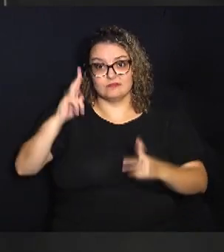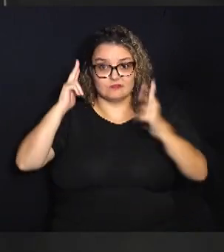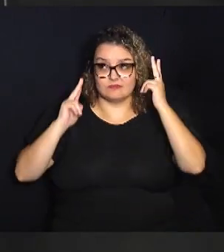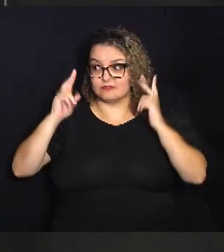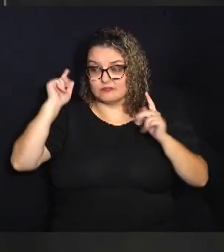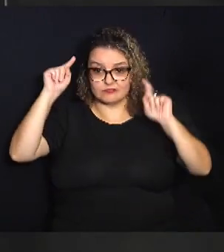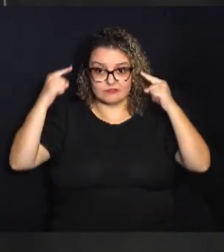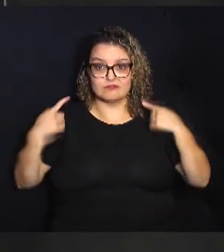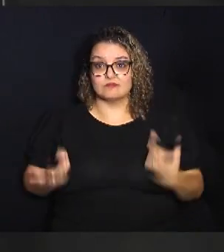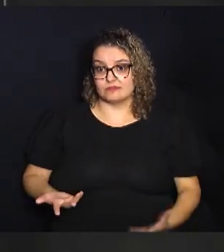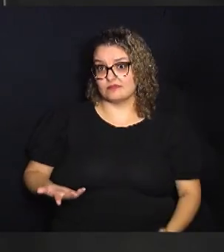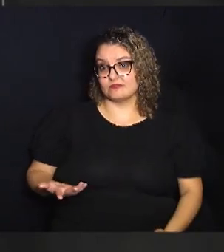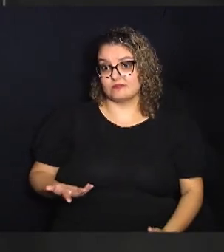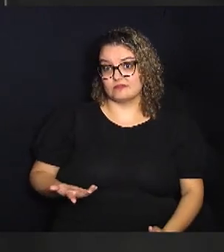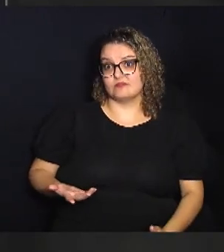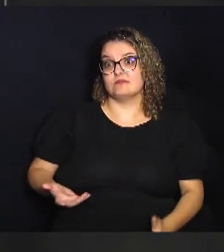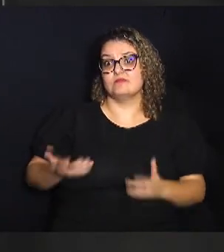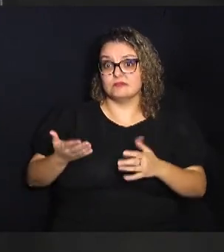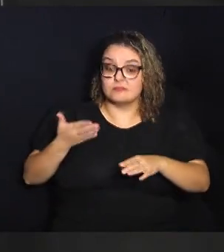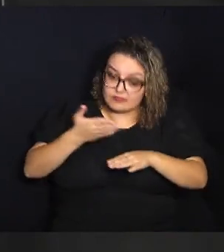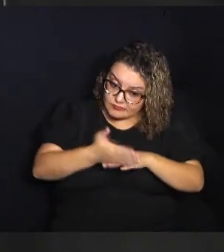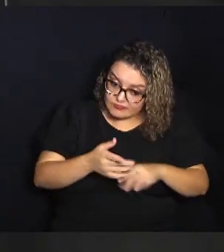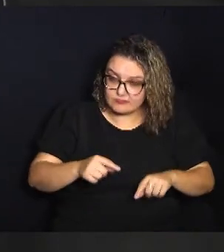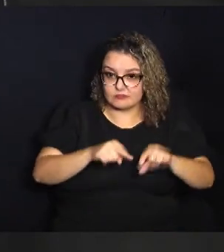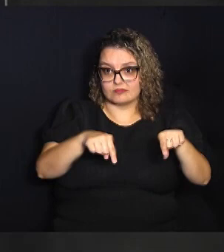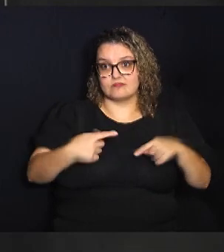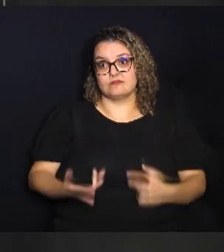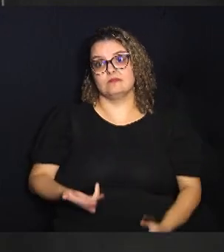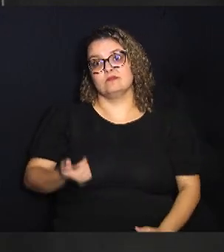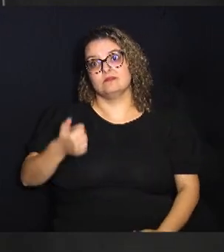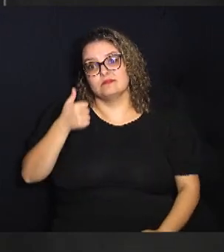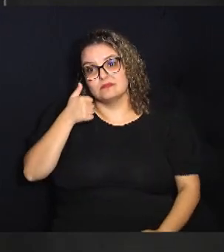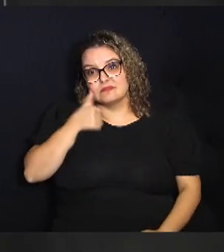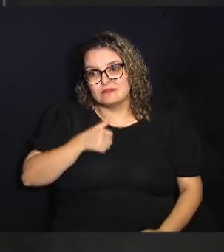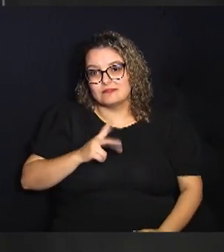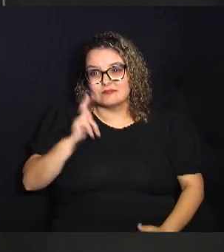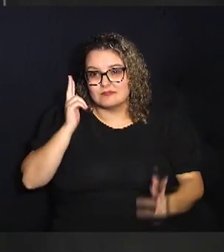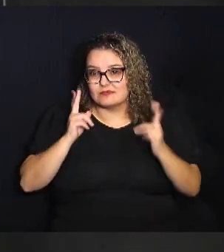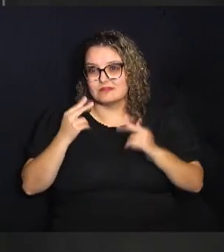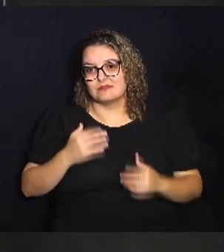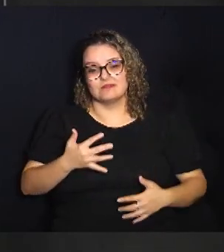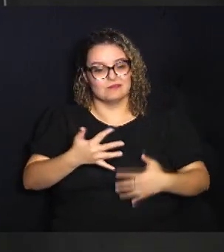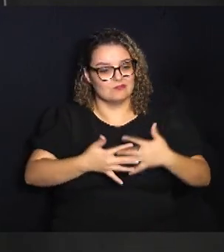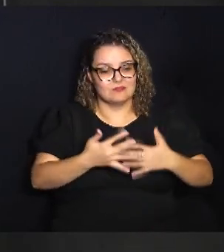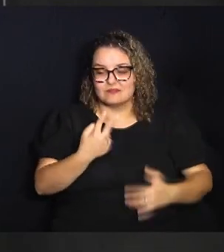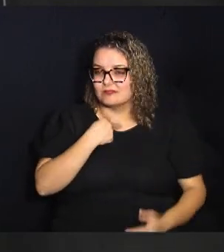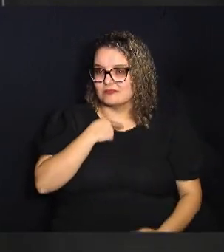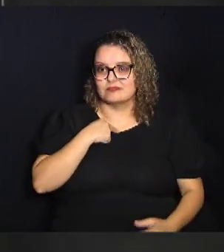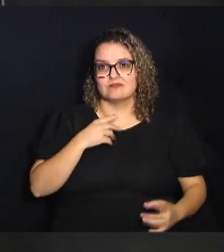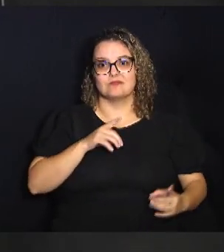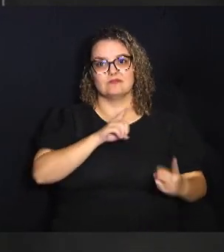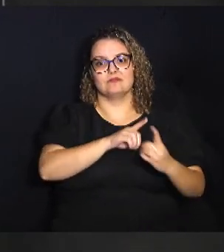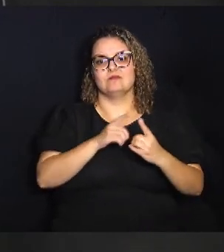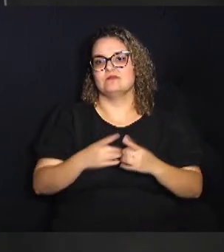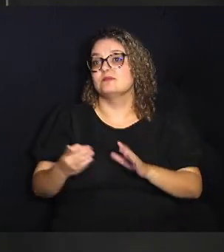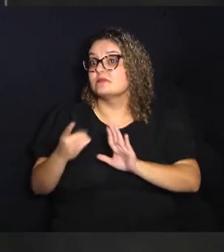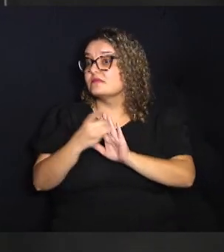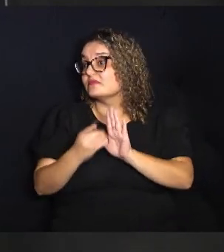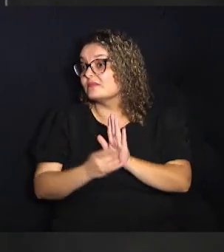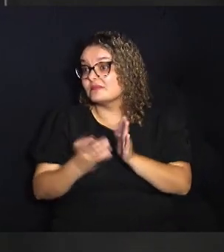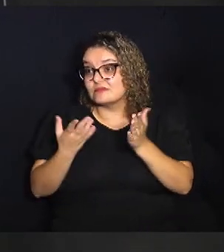cabelo, né, querendo ir lá e a sua cabeleireira sendo impedida de te atender. Sim. Por um